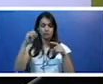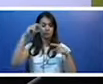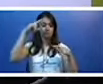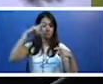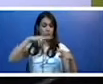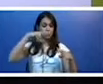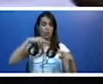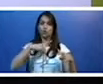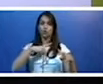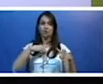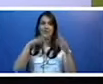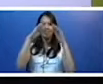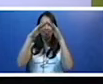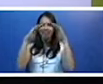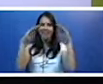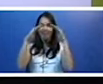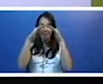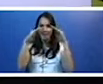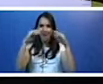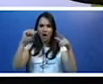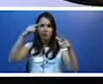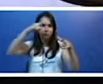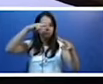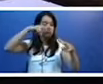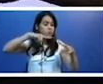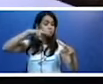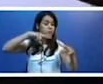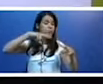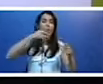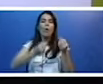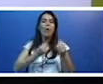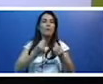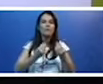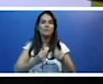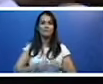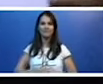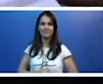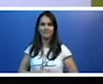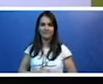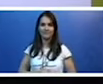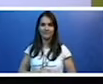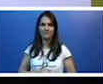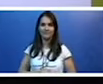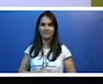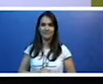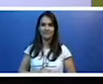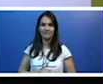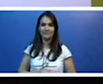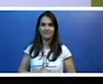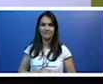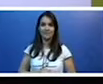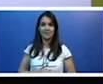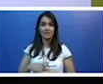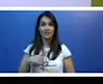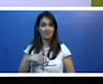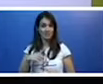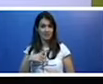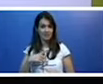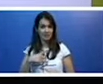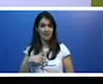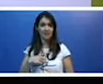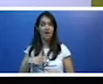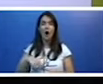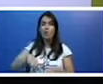tivesse teto. Aí a gente vê, ó, como que ficaria. O abrigo aqui, uma área de serviço. Aí